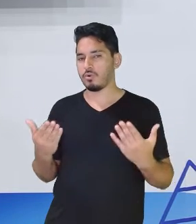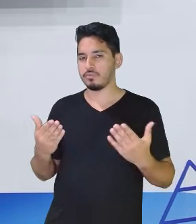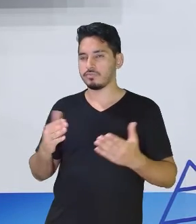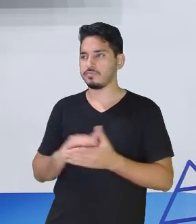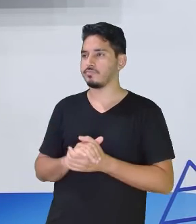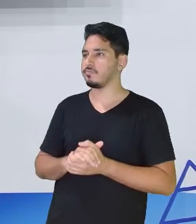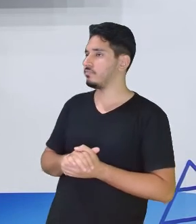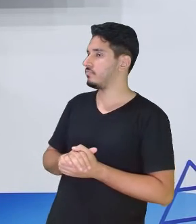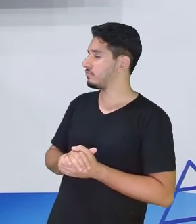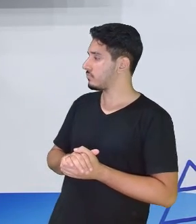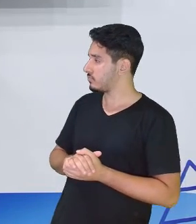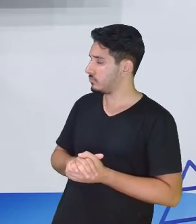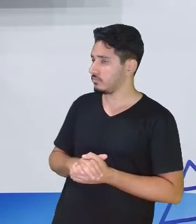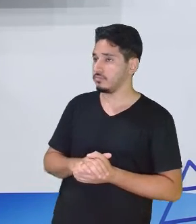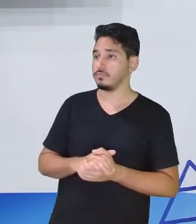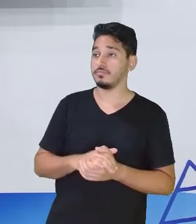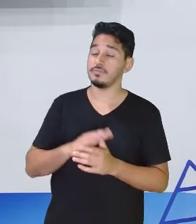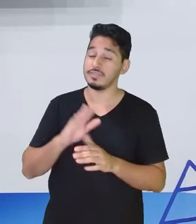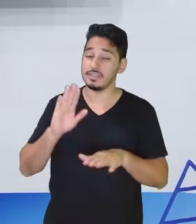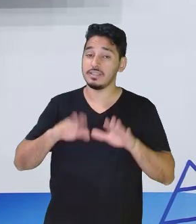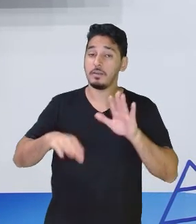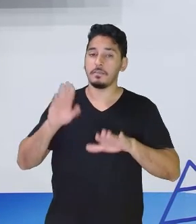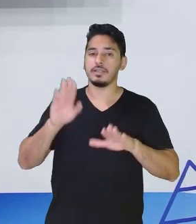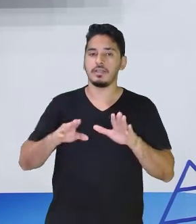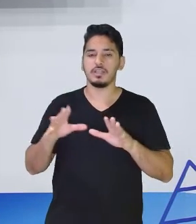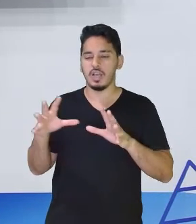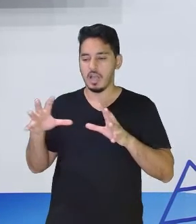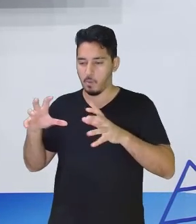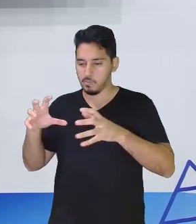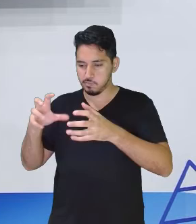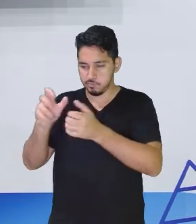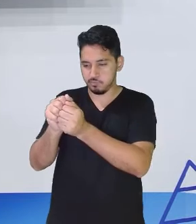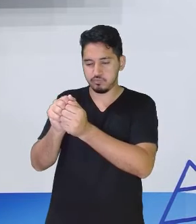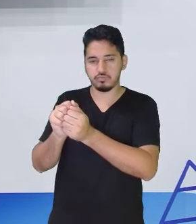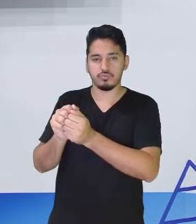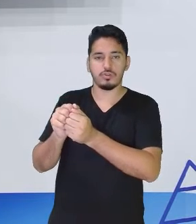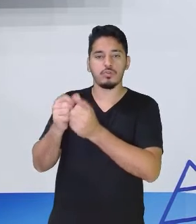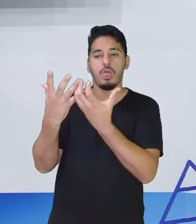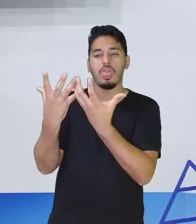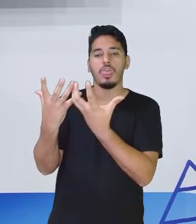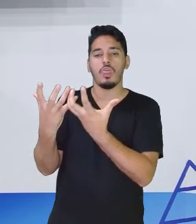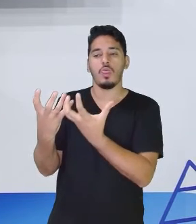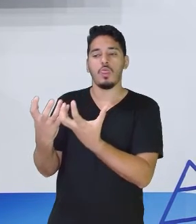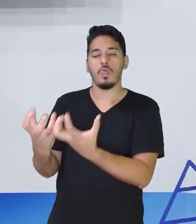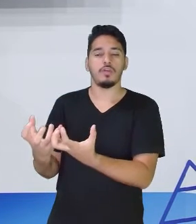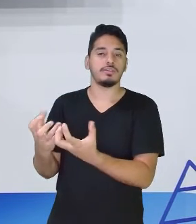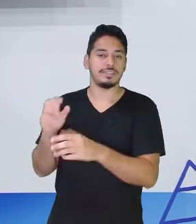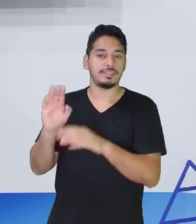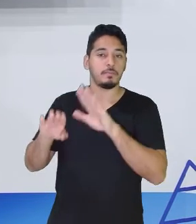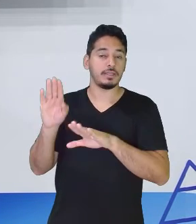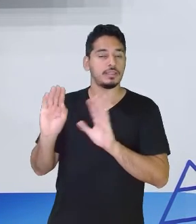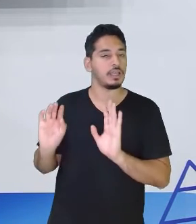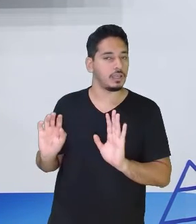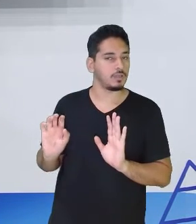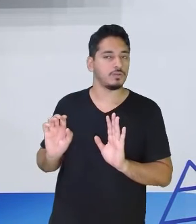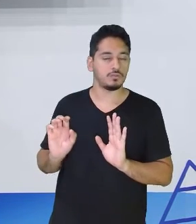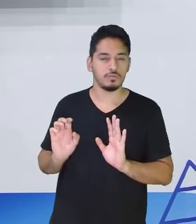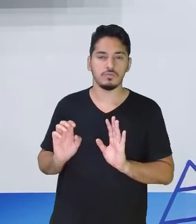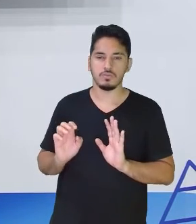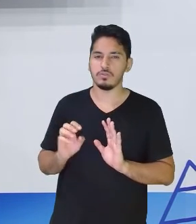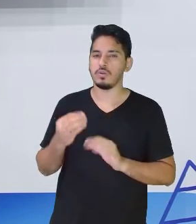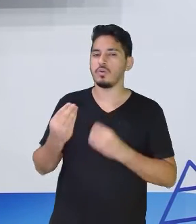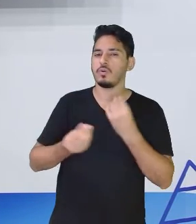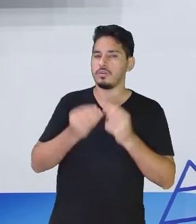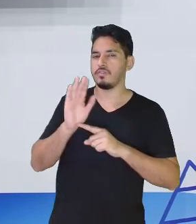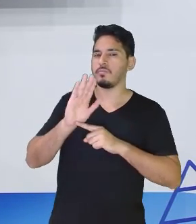gente vai ver aí que dependendo da fusão, dependendo do derretimento, ou seja, a gente vai mostrar aí como